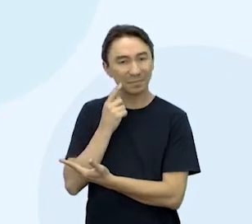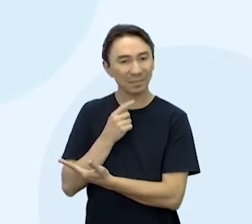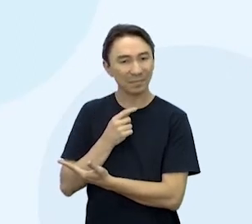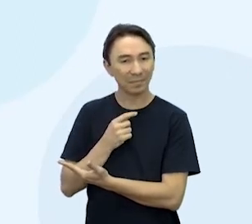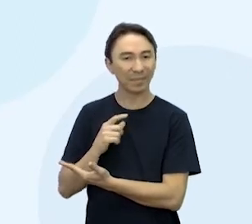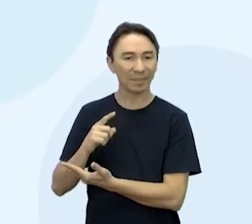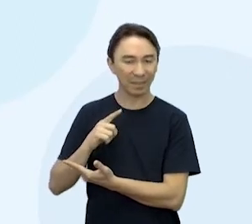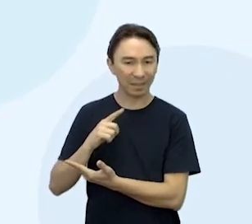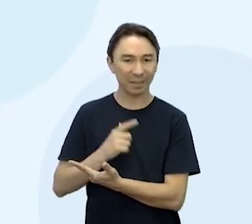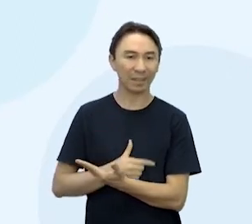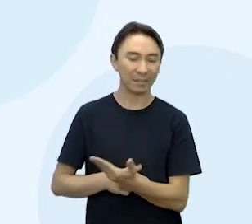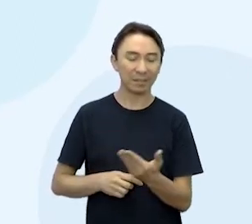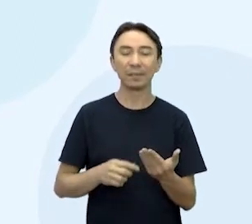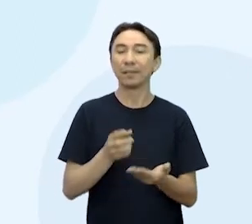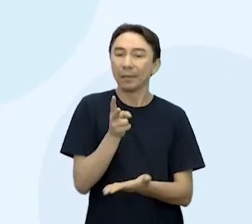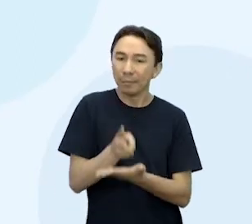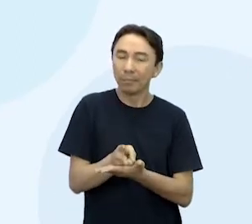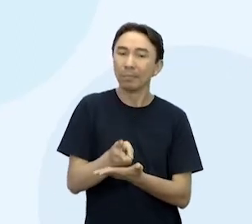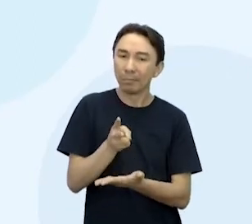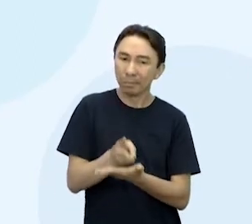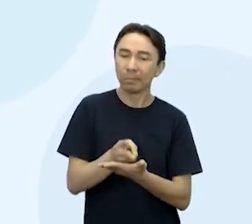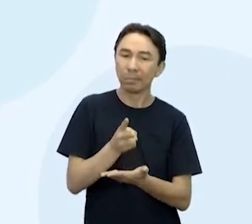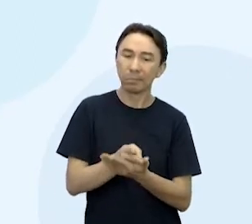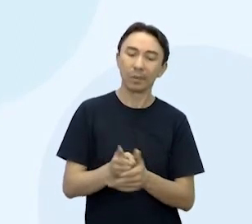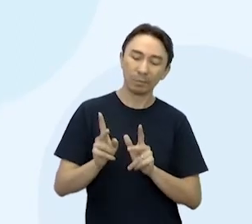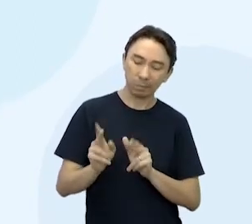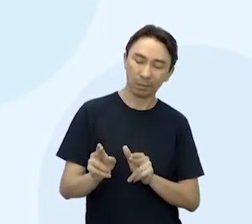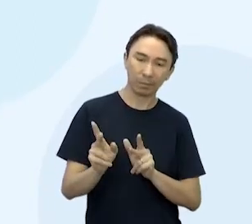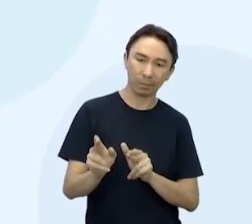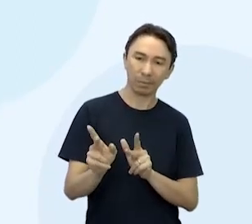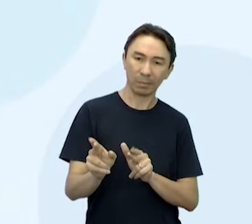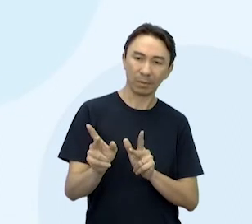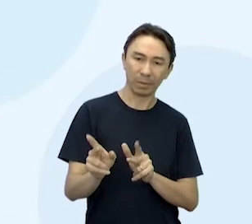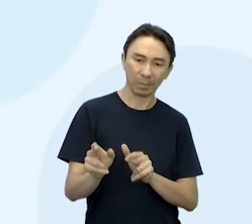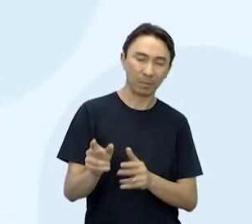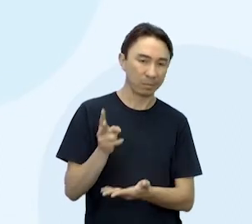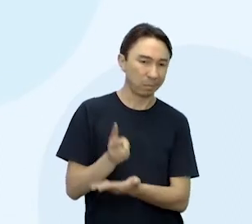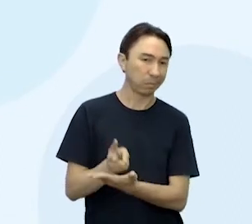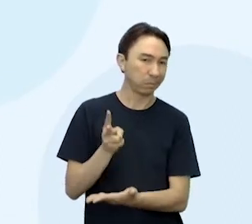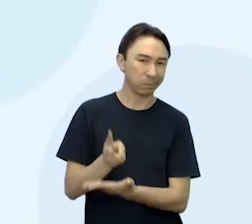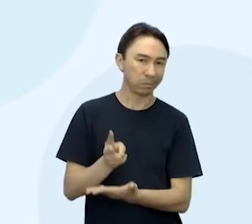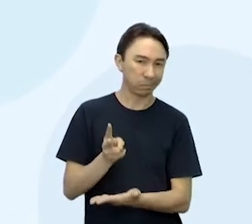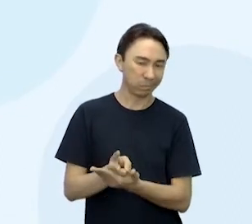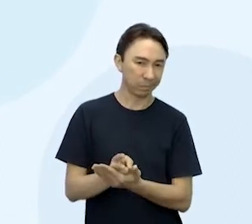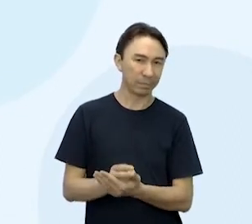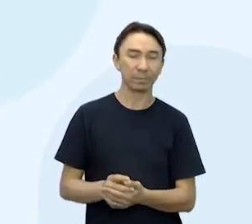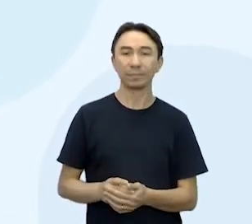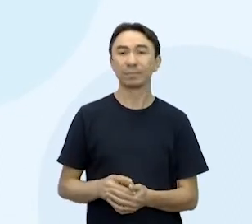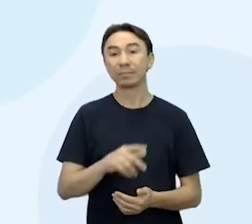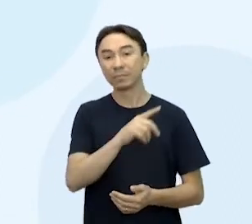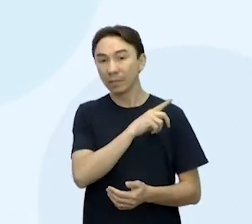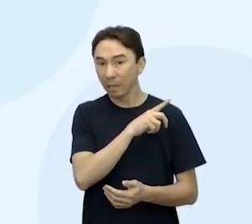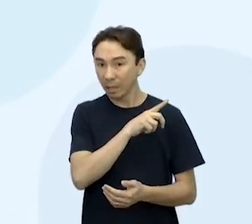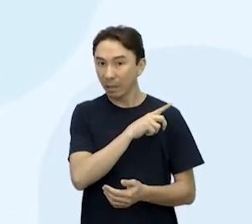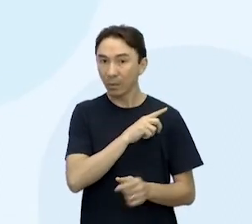se repetindo, tá bom? Então, ó, eu tenho